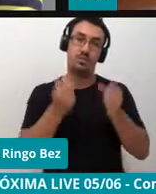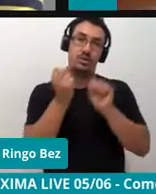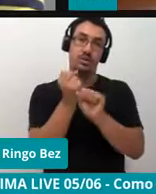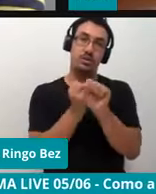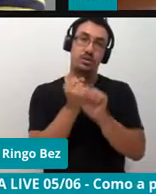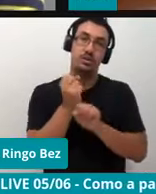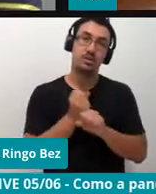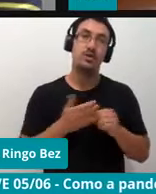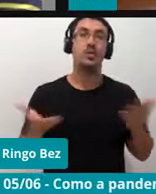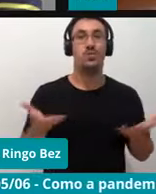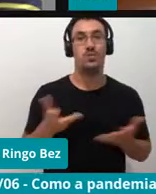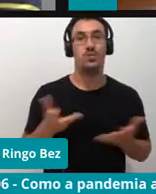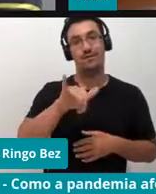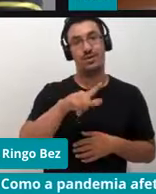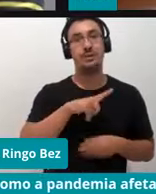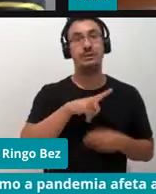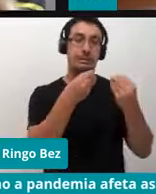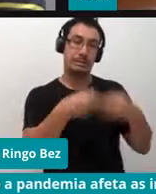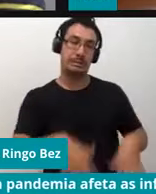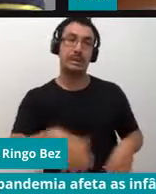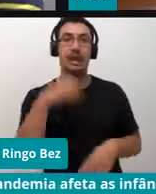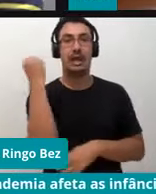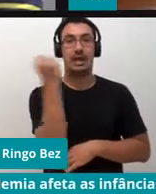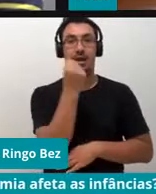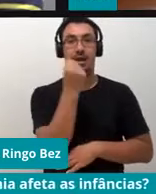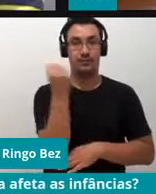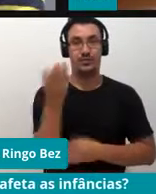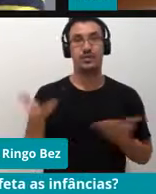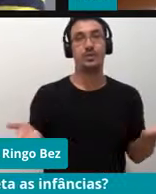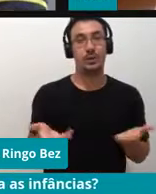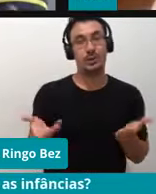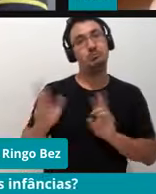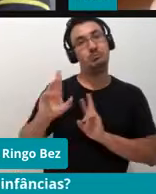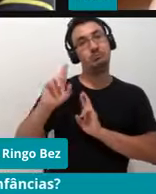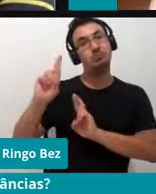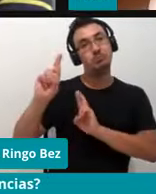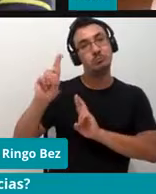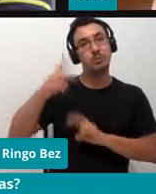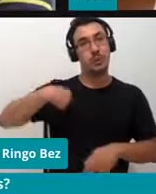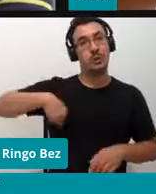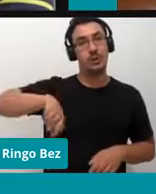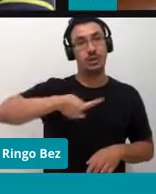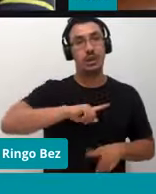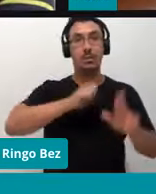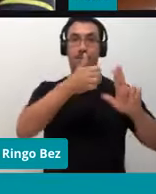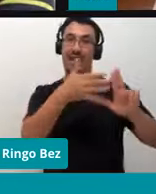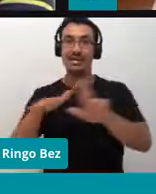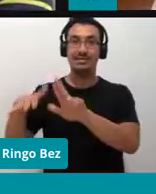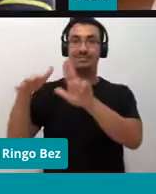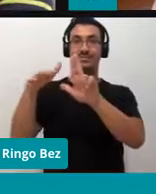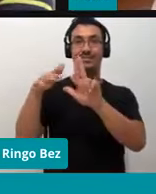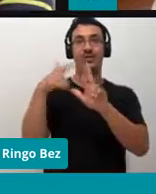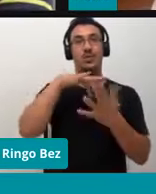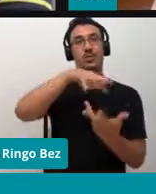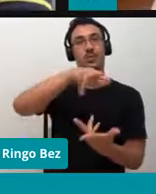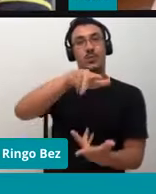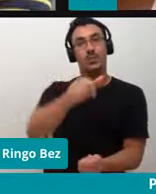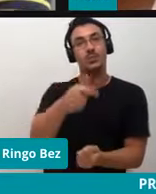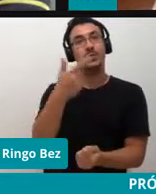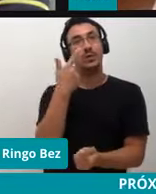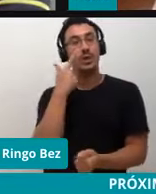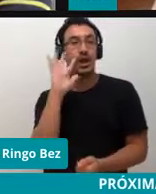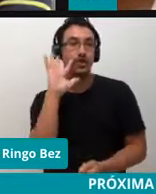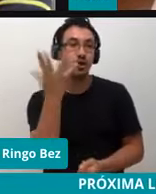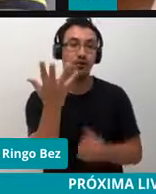isso vai trazer consequências gravíssimas, né? Mas a gente espera que, para sair dessa maré, o planeta resolva